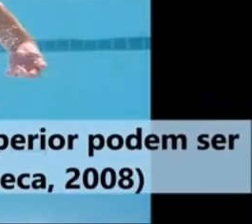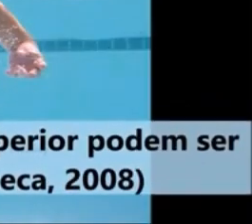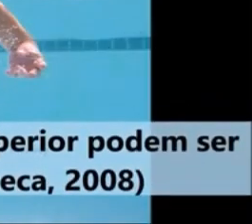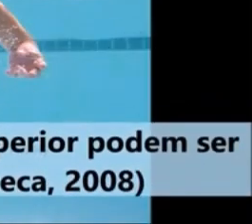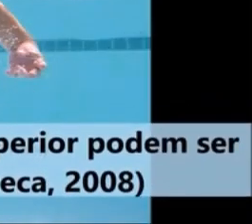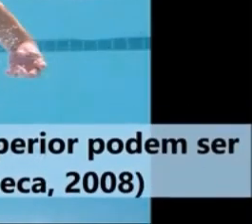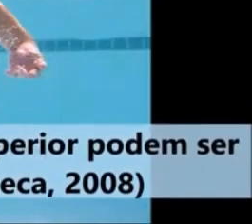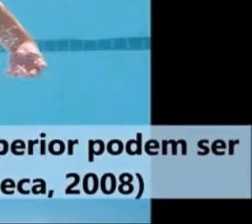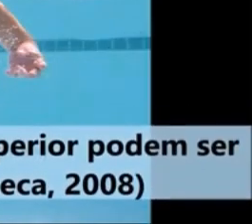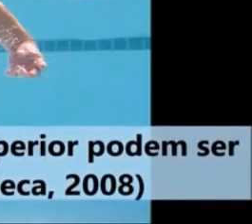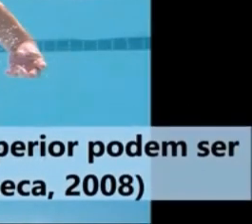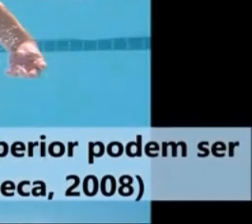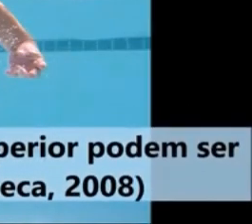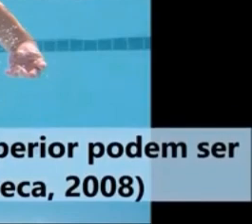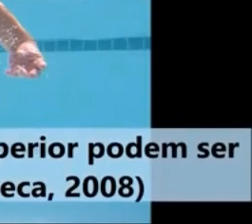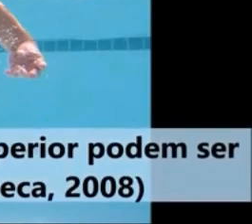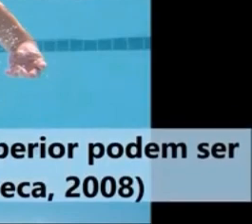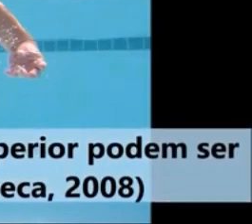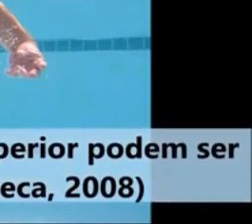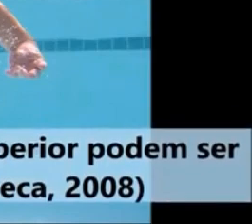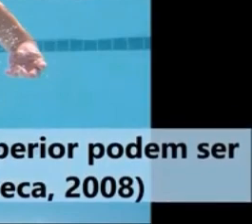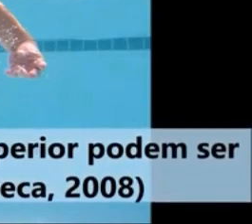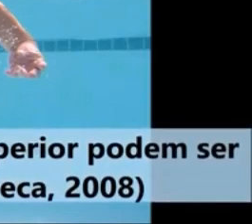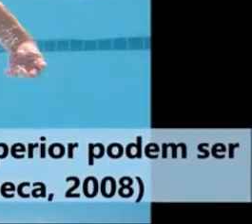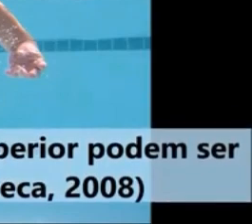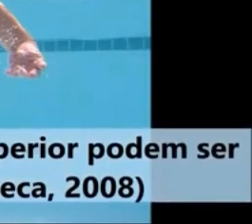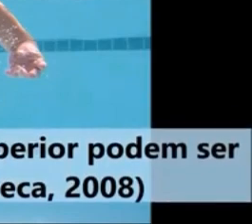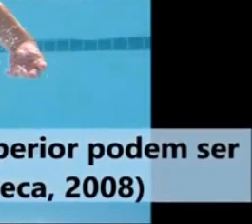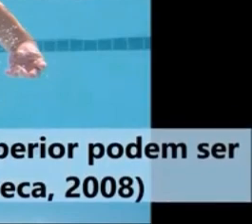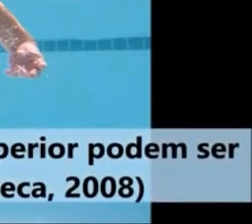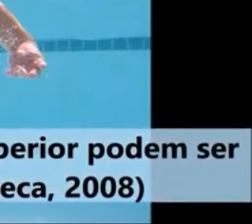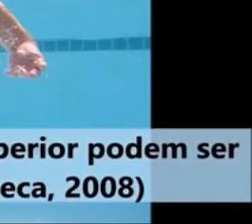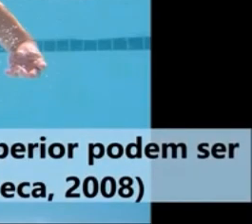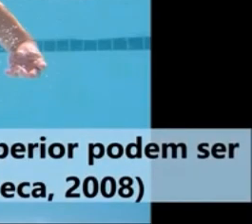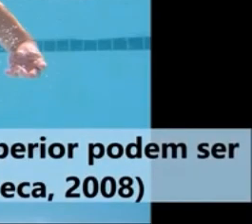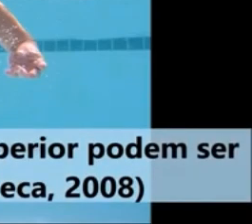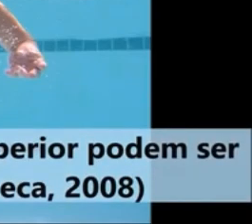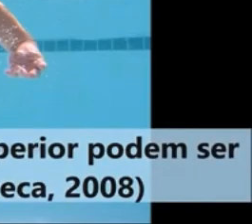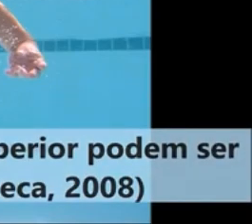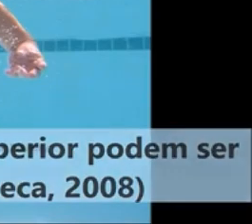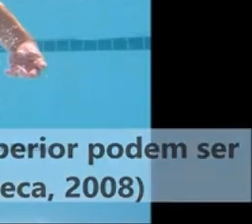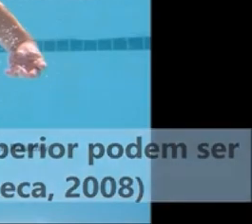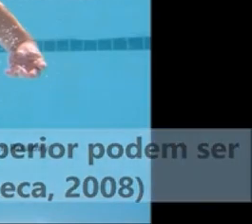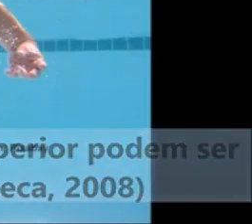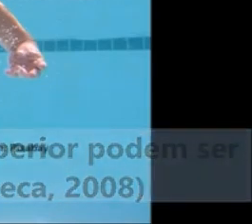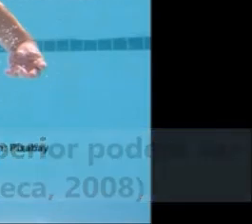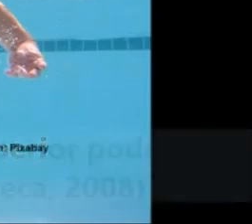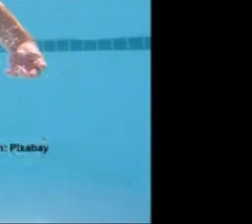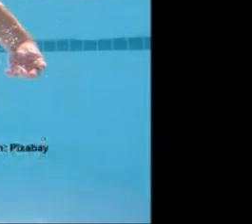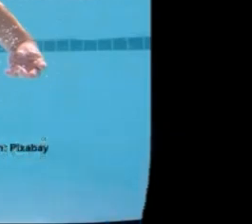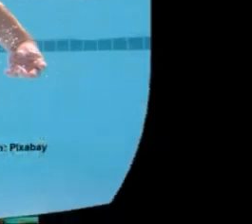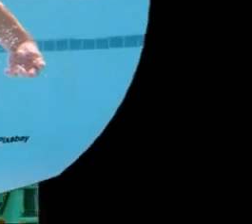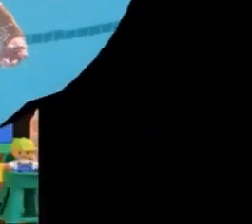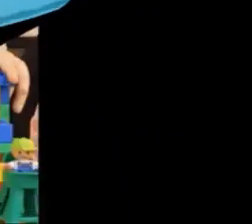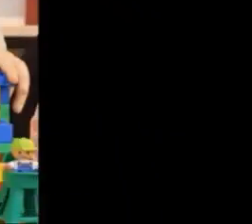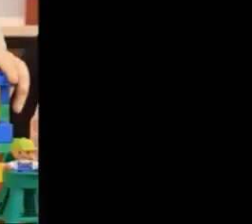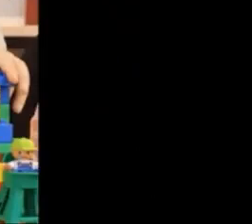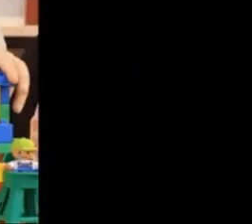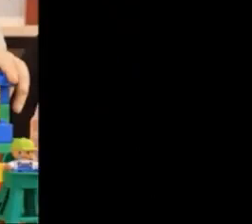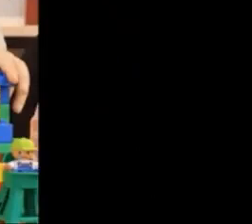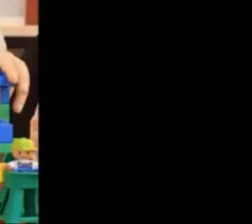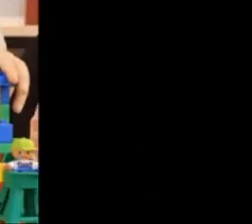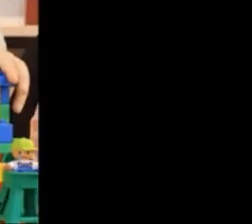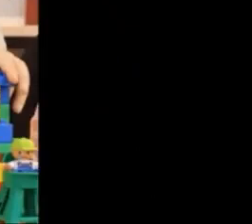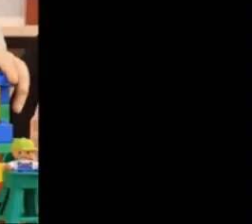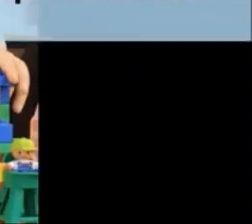clock struck one, the mouse ran down. Hickory dickory dock, tick tock. Distúrbios